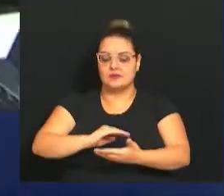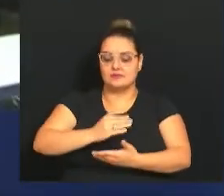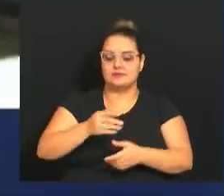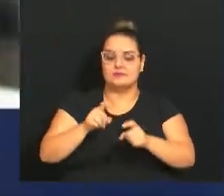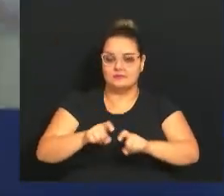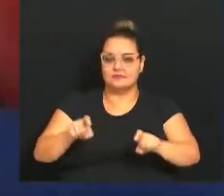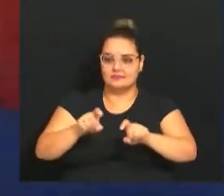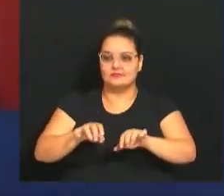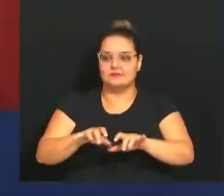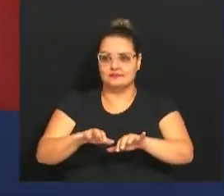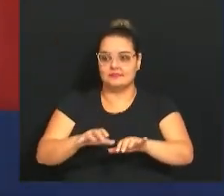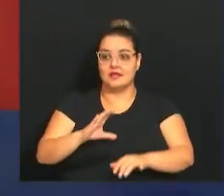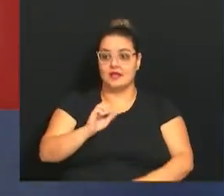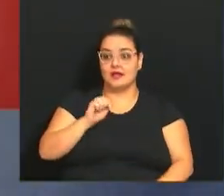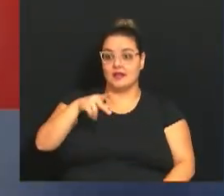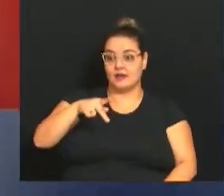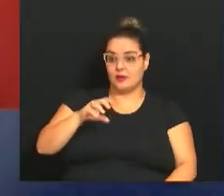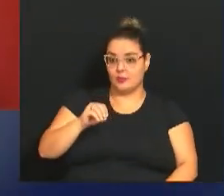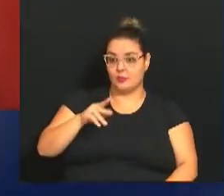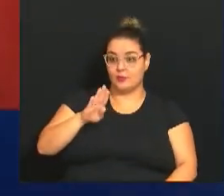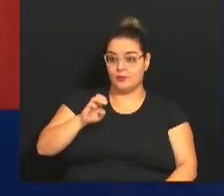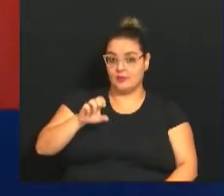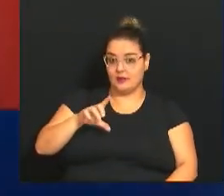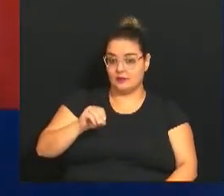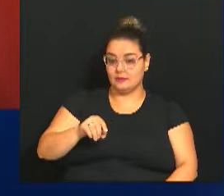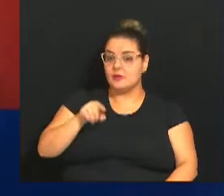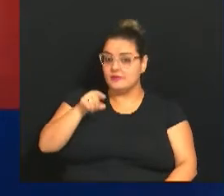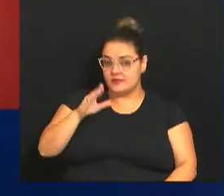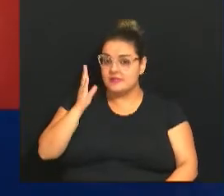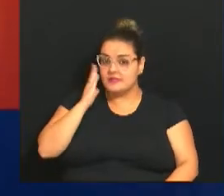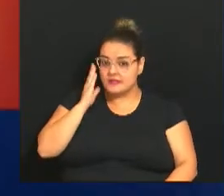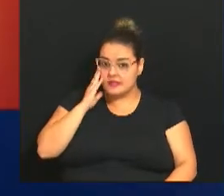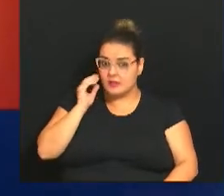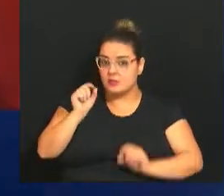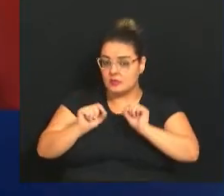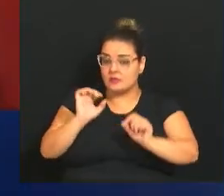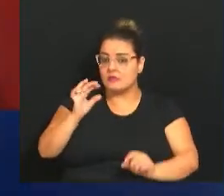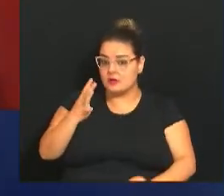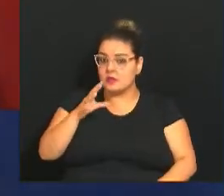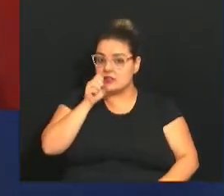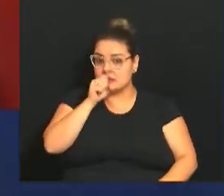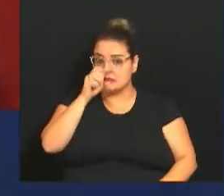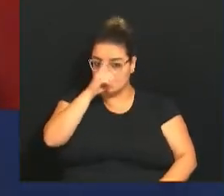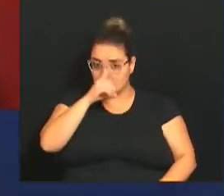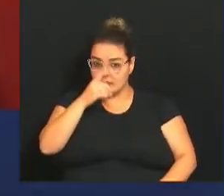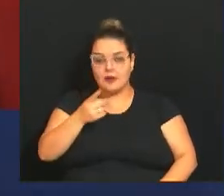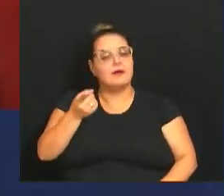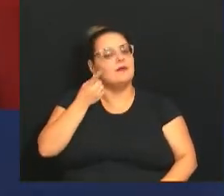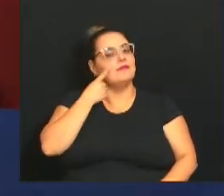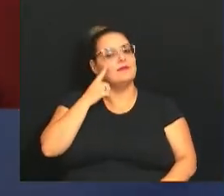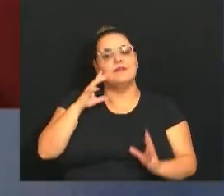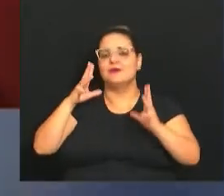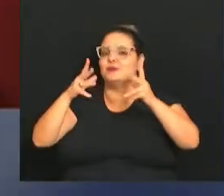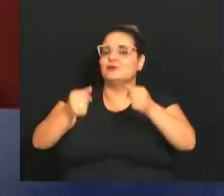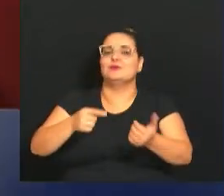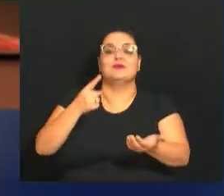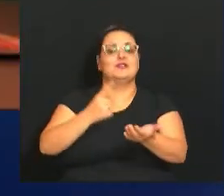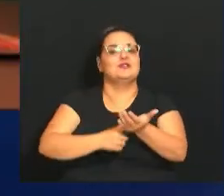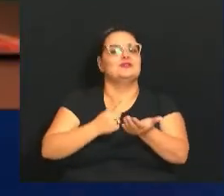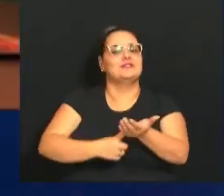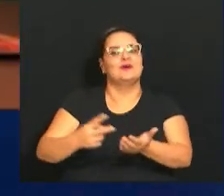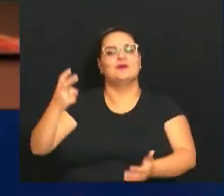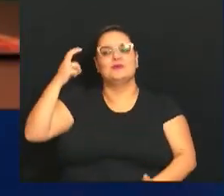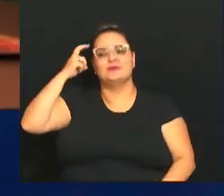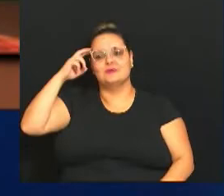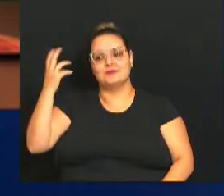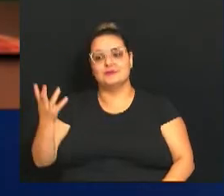Belo. E você já sabe o que vai fazer no fim de semana? Confira tudo na Agenda Cultural. Para